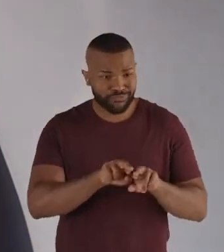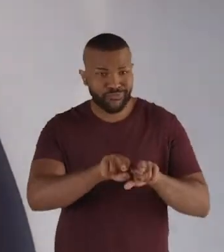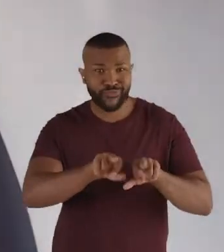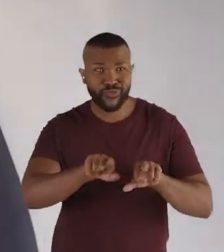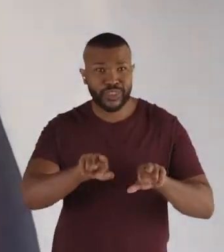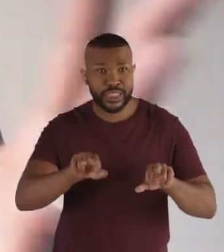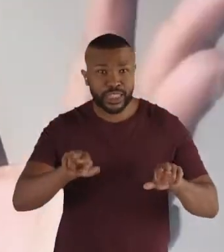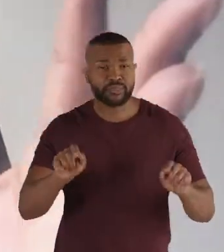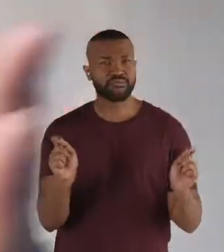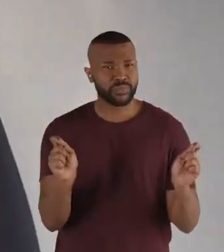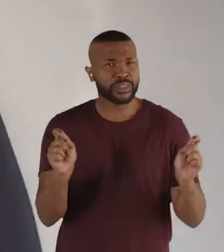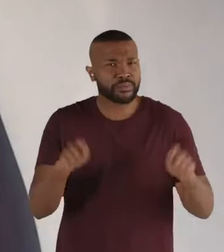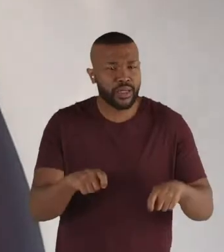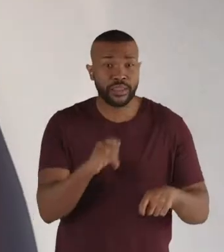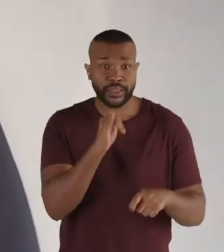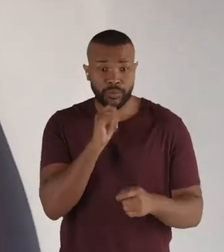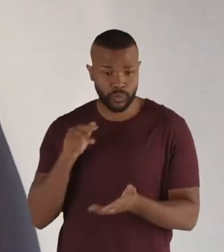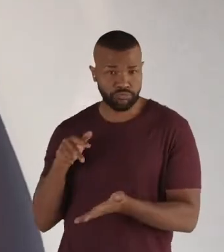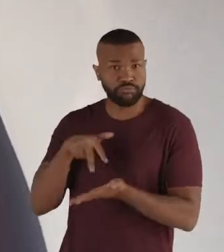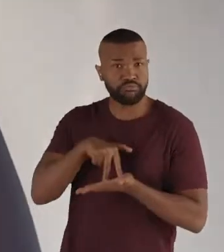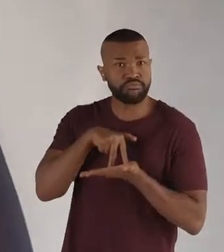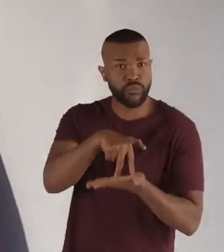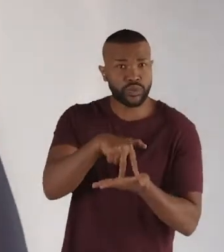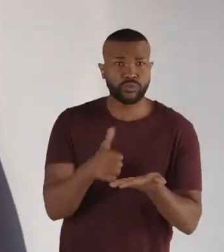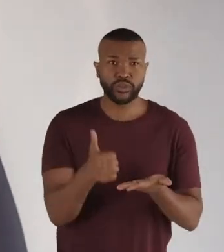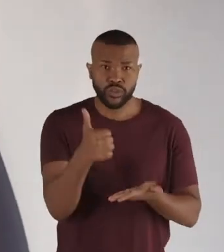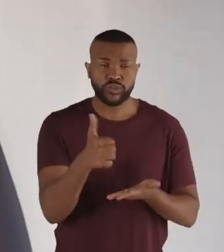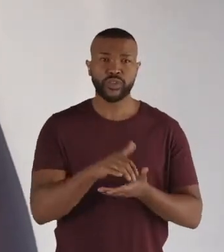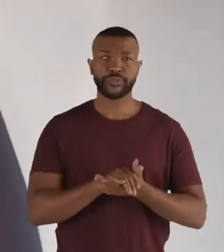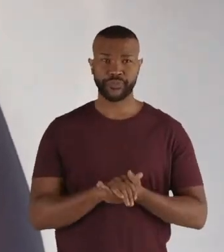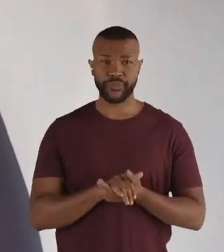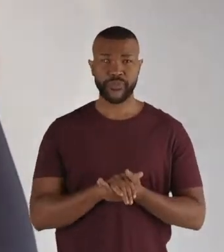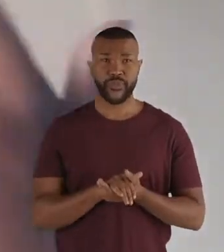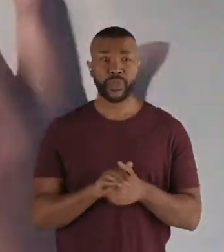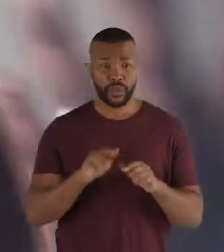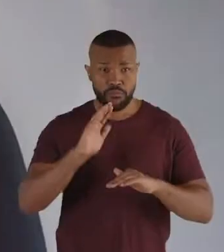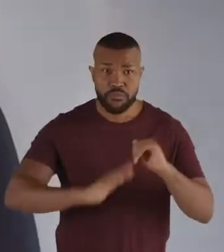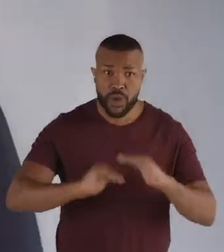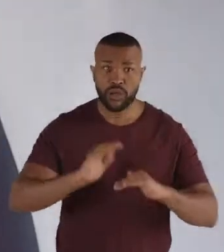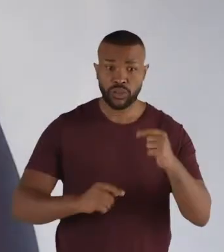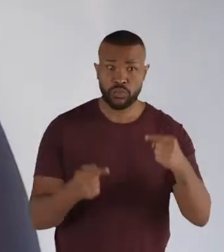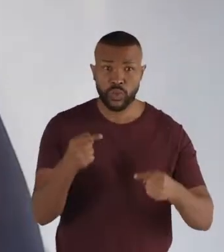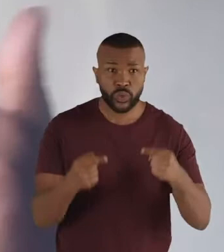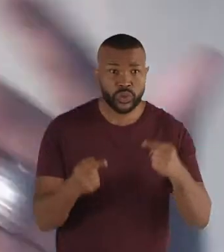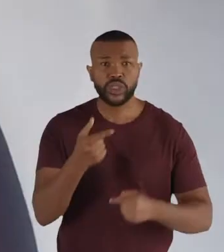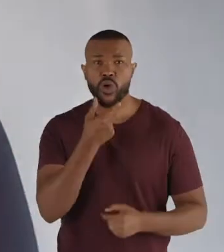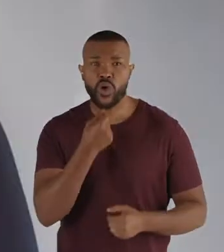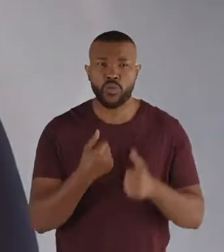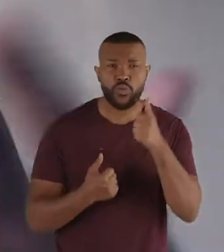plural deve ser afirmada de maneira positiva. A ação política desses